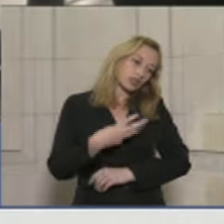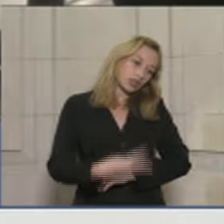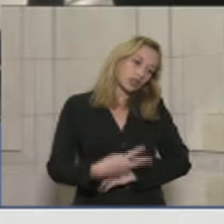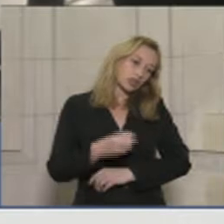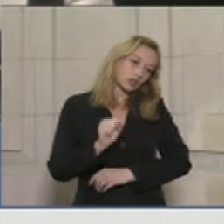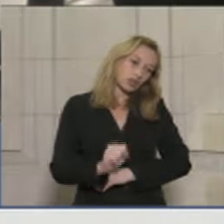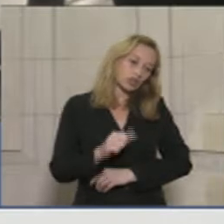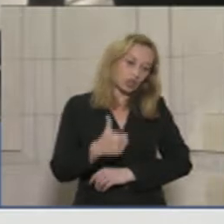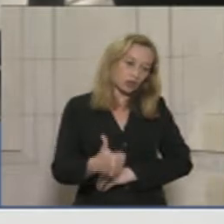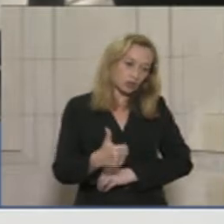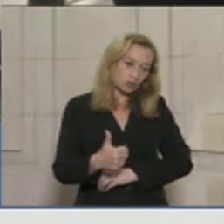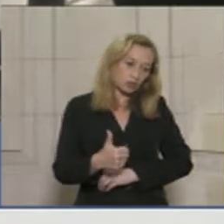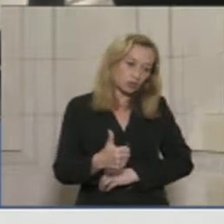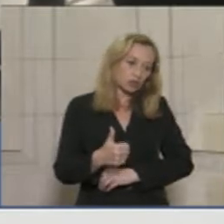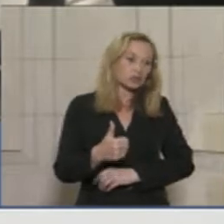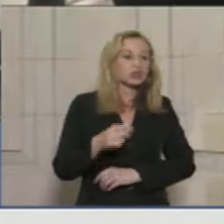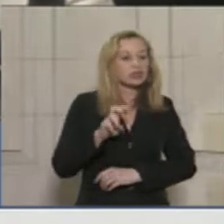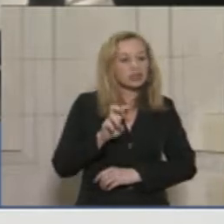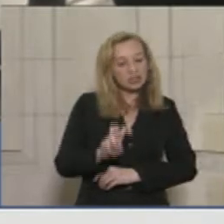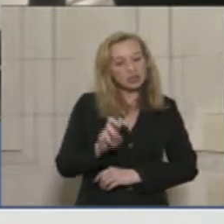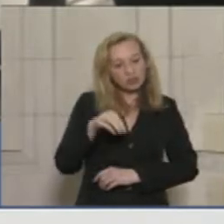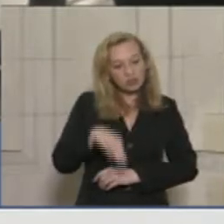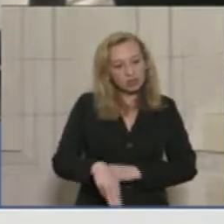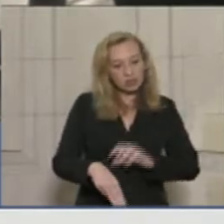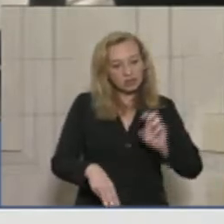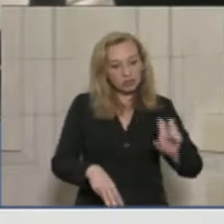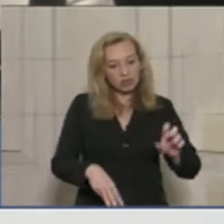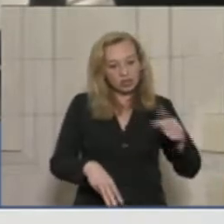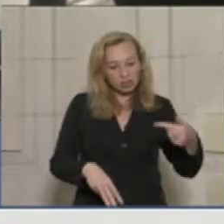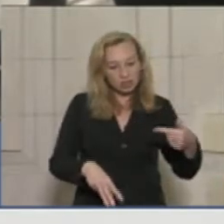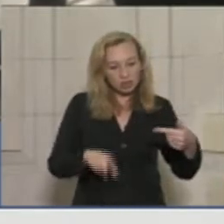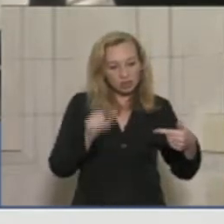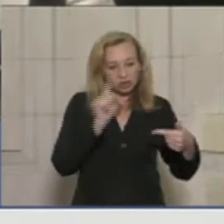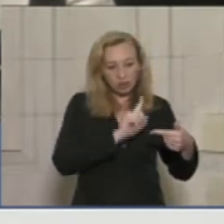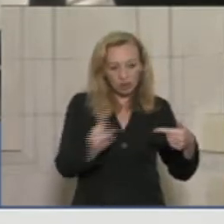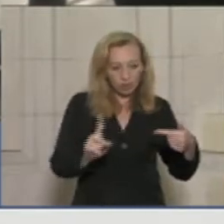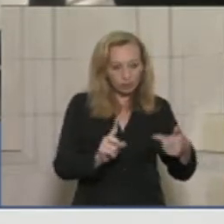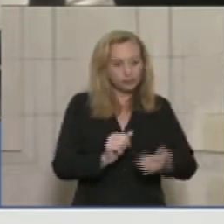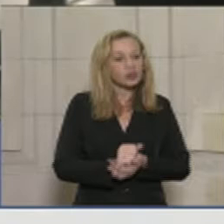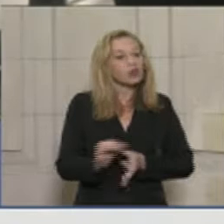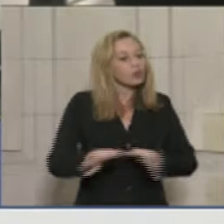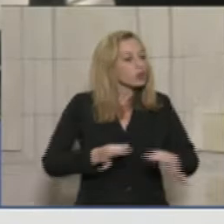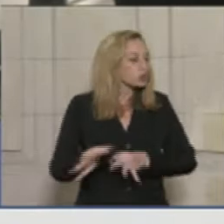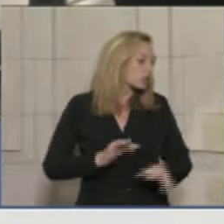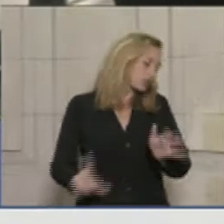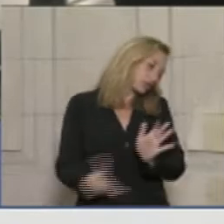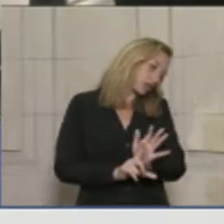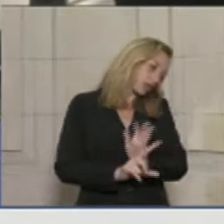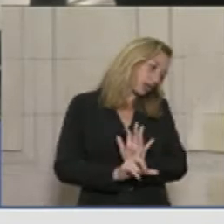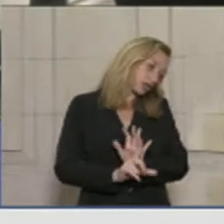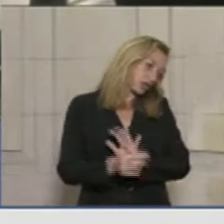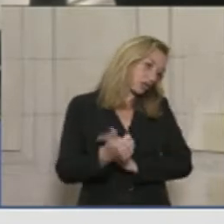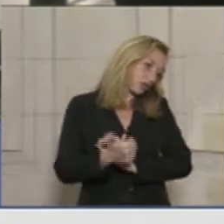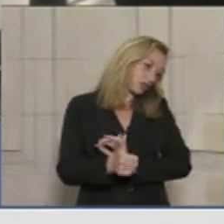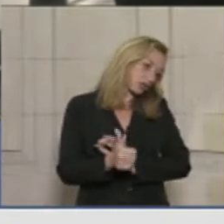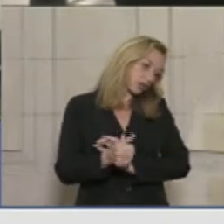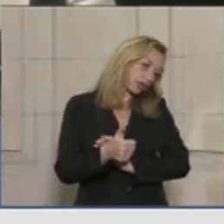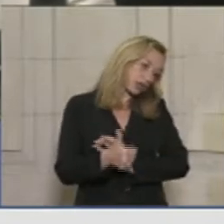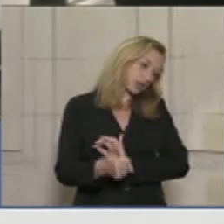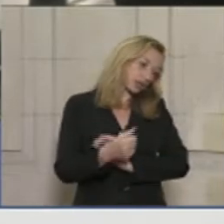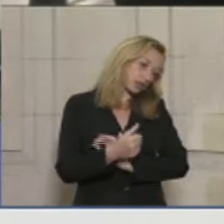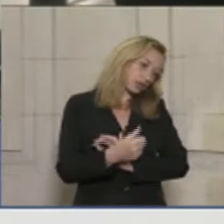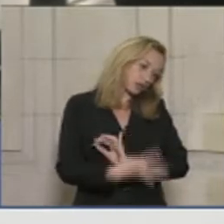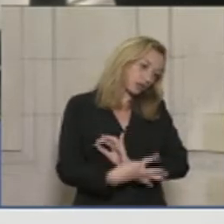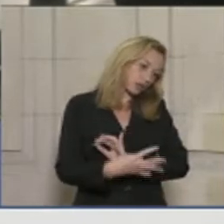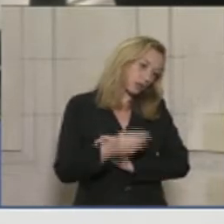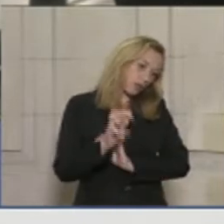2381, 5 sim, 52 não e 3 abstenções. Projeto de lei 1114,